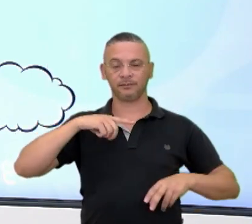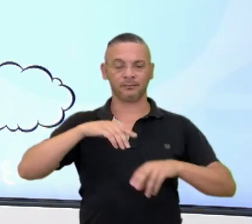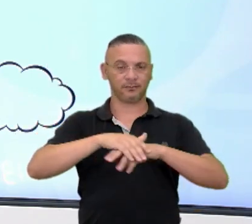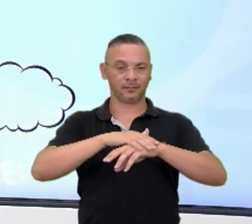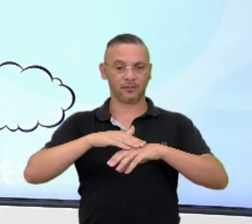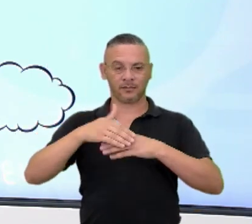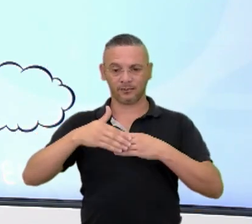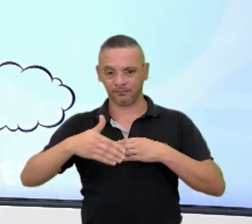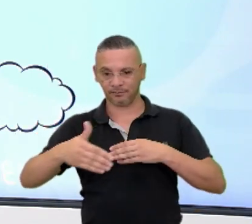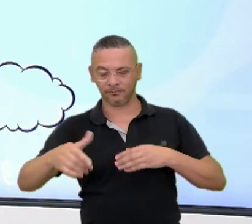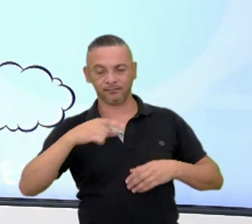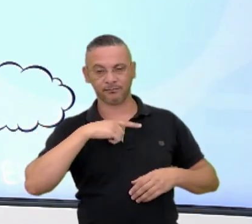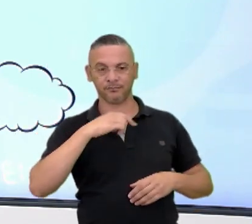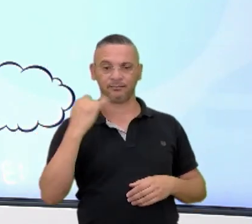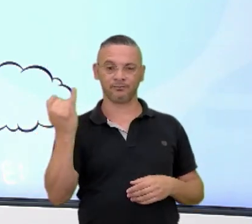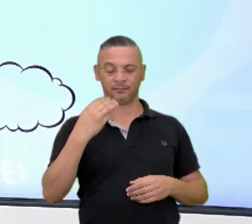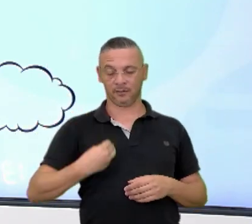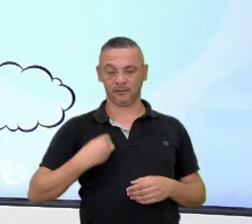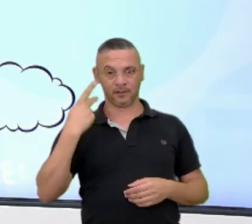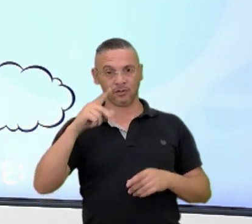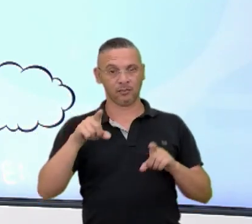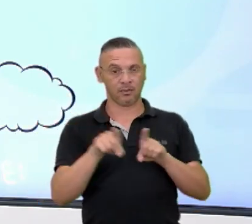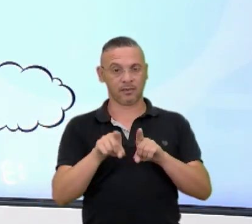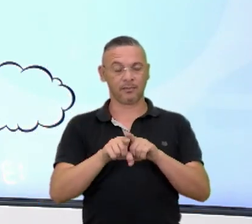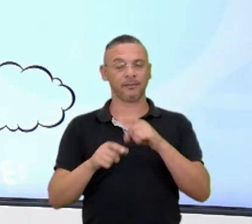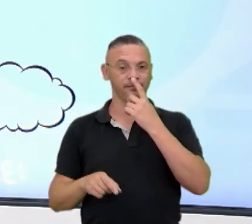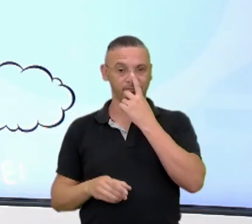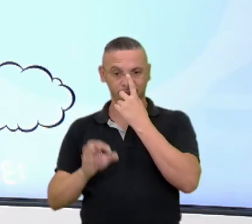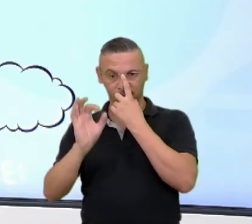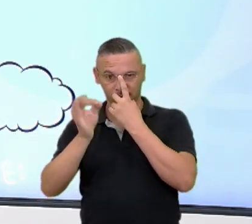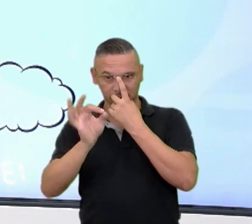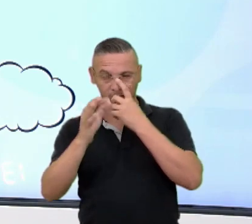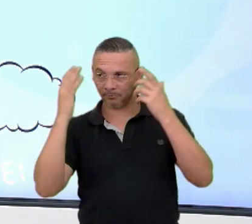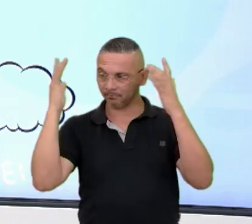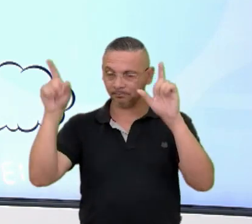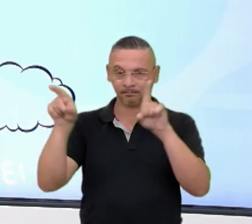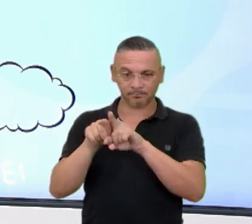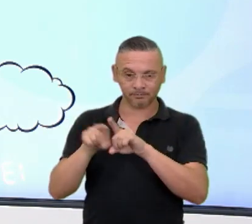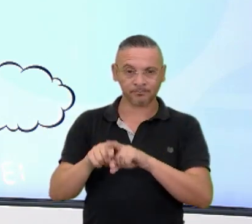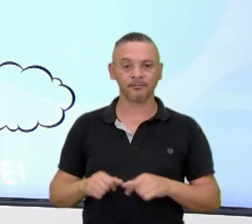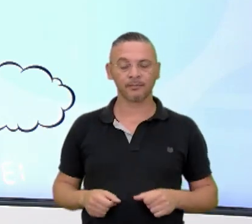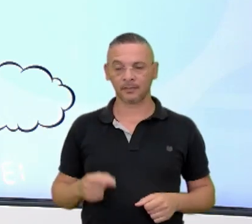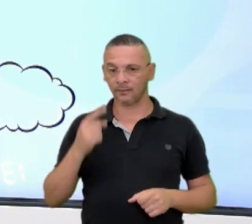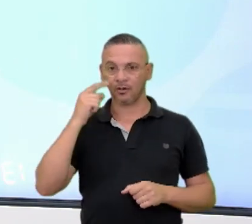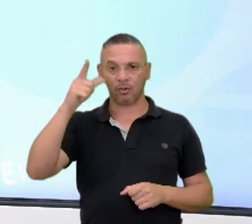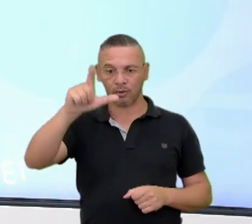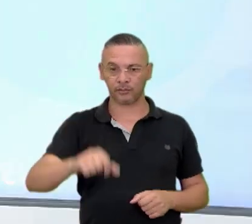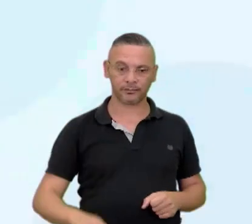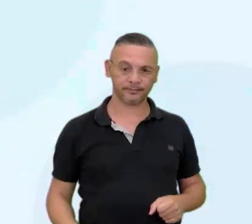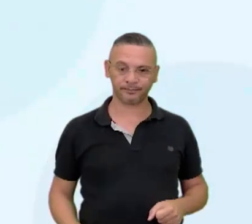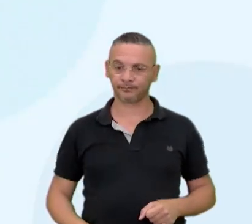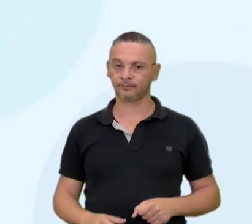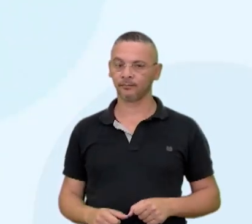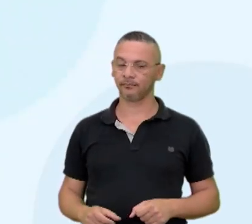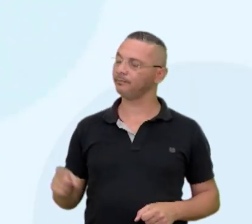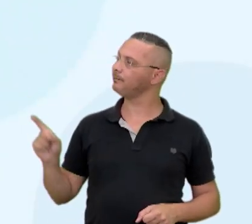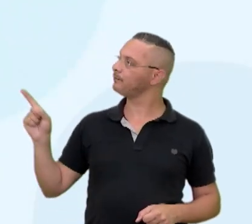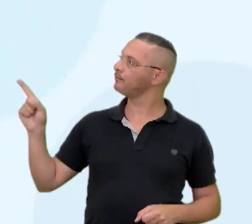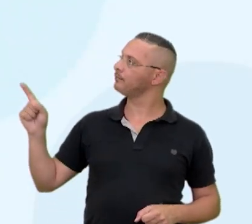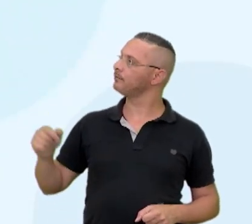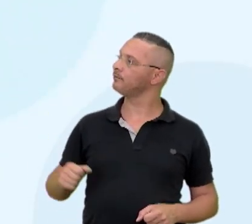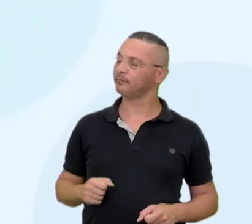dele, e a visão que a gente teve dele foi construída pela imprensa. Aí eu